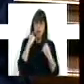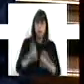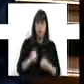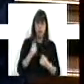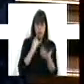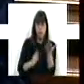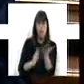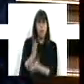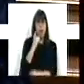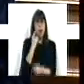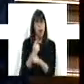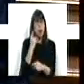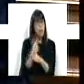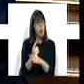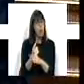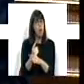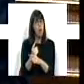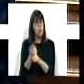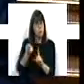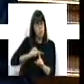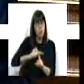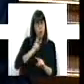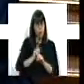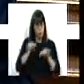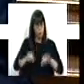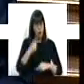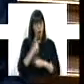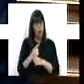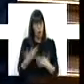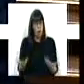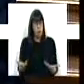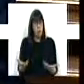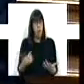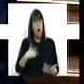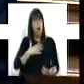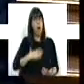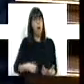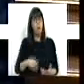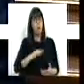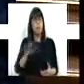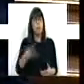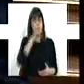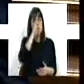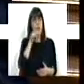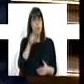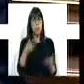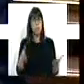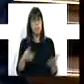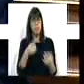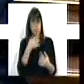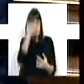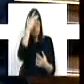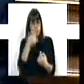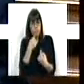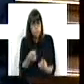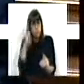levar por diante essas mesmas receitas que nos colocaram onde hoje nós estamos. E eu gostaria que o Sr. Primeiro-Ministro se